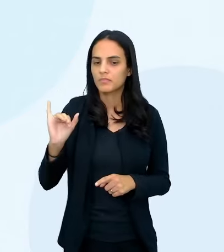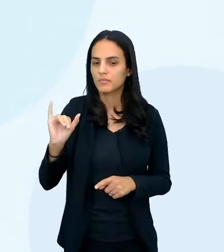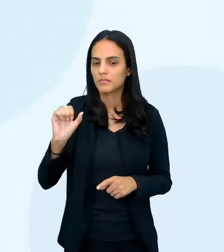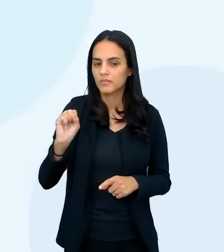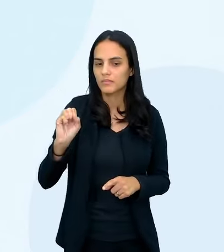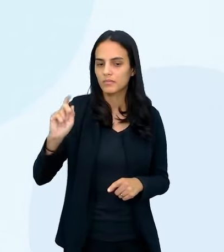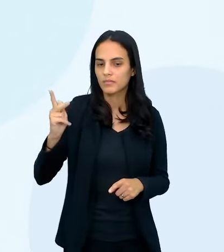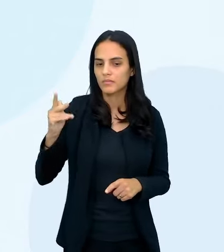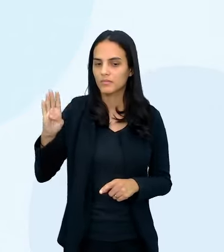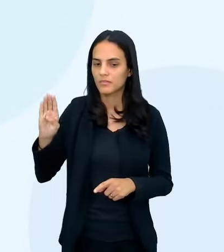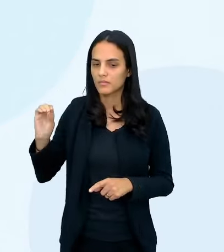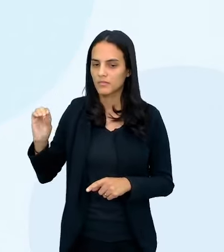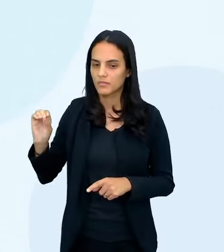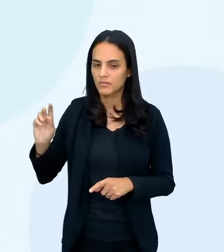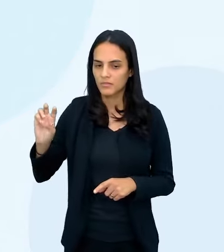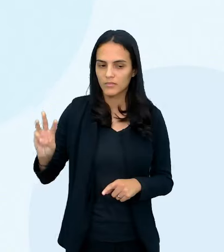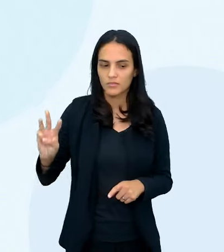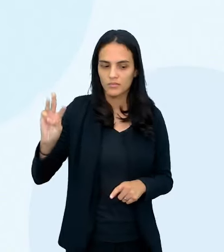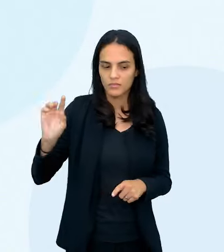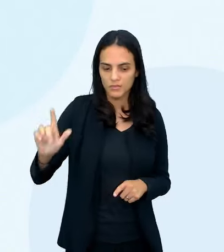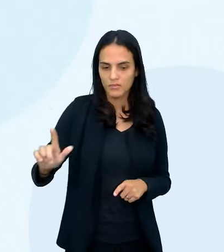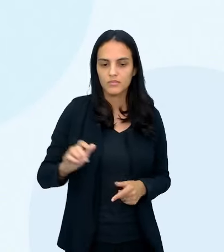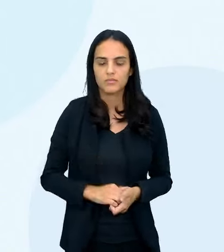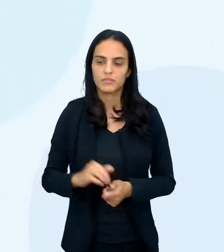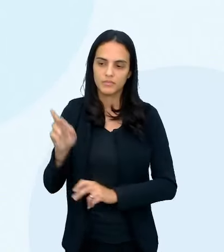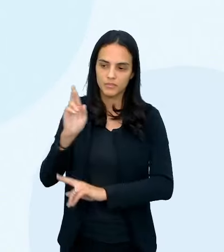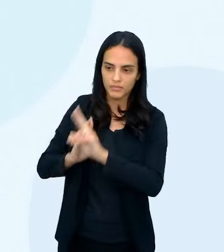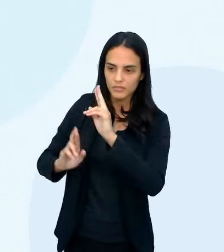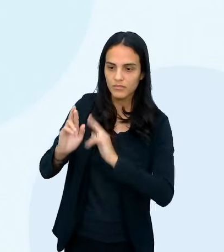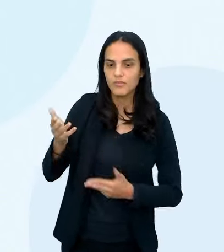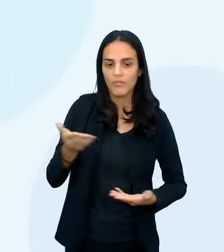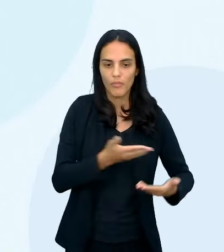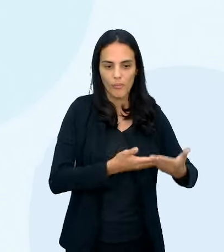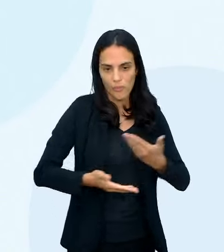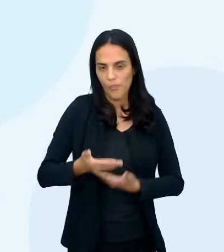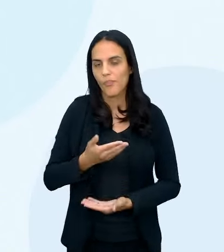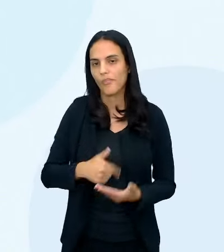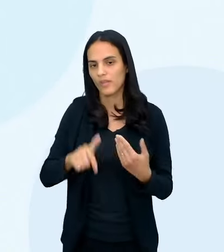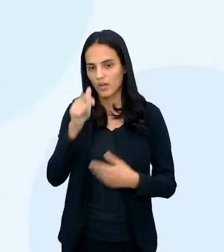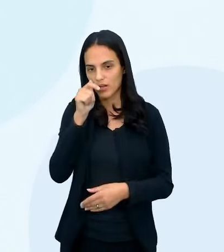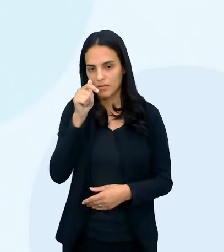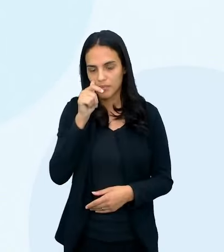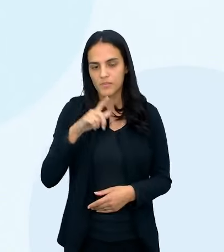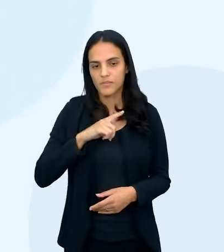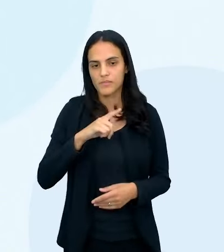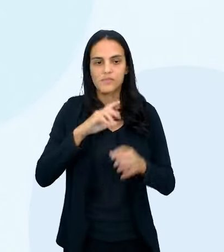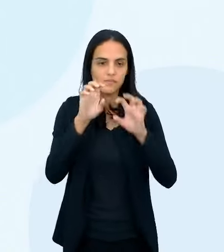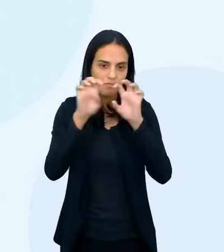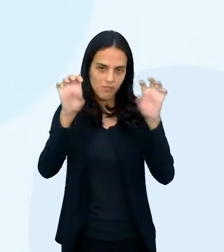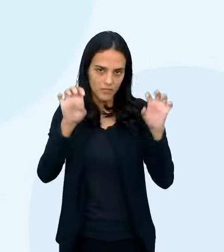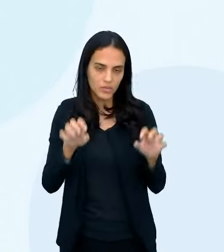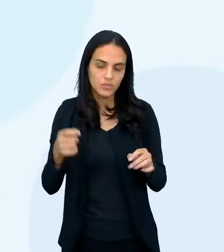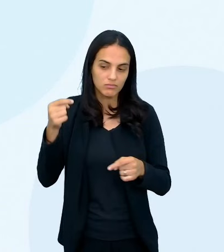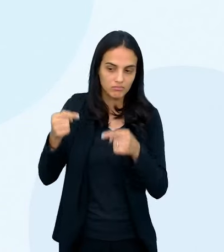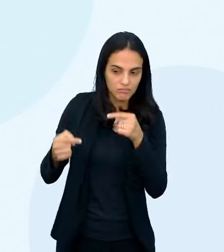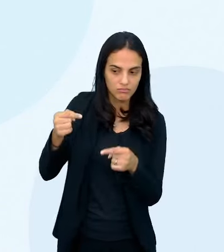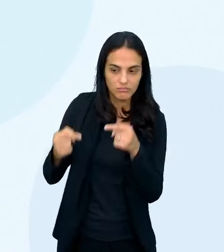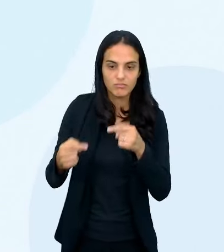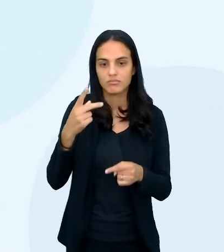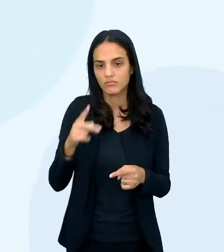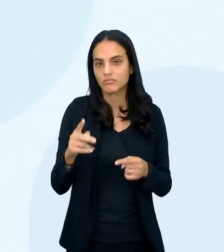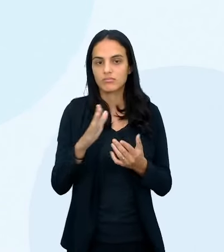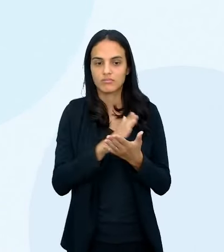aquário, né, na hora de responder, das interações, enfim, é bem interessante. É uma estrutura de debate, né? Então você coloca